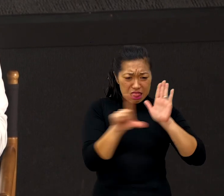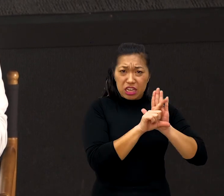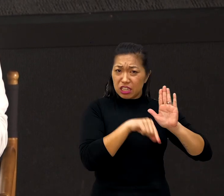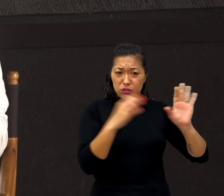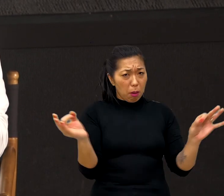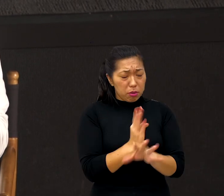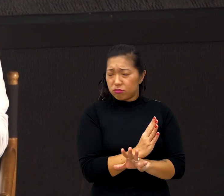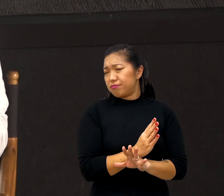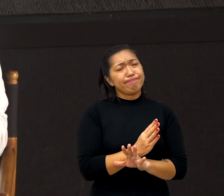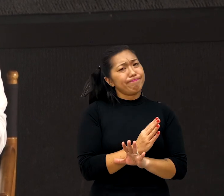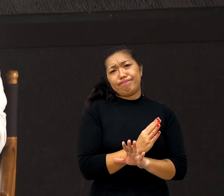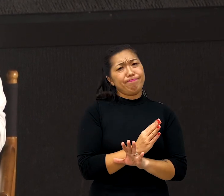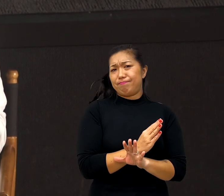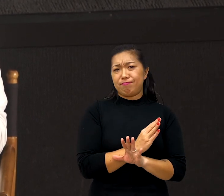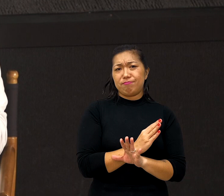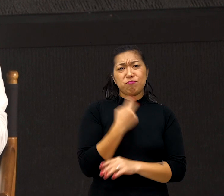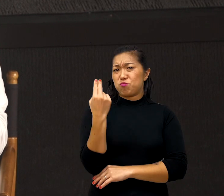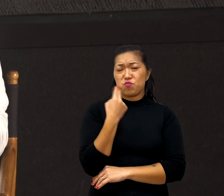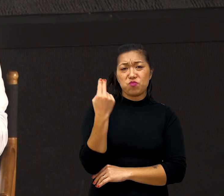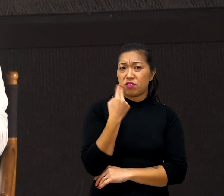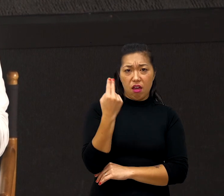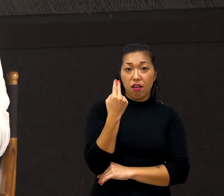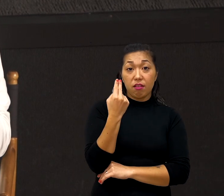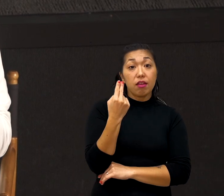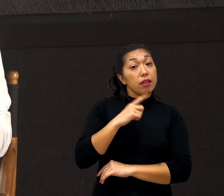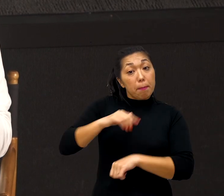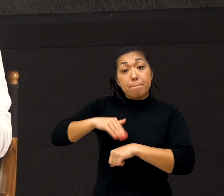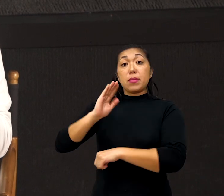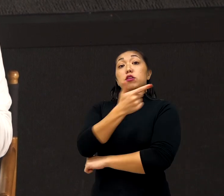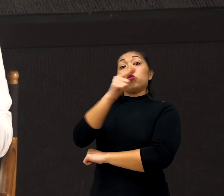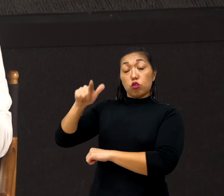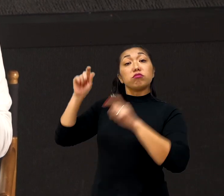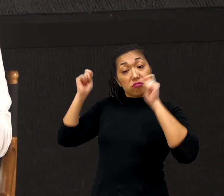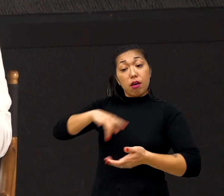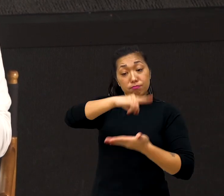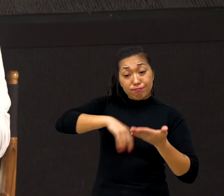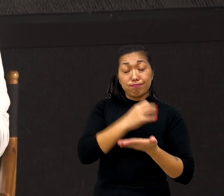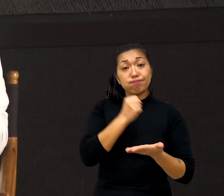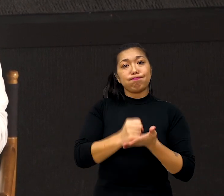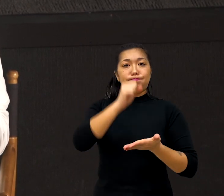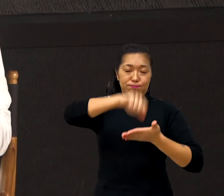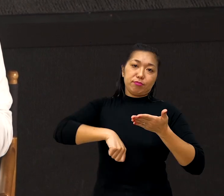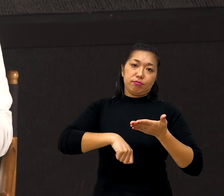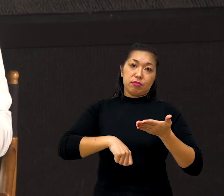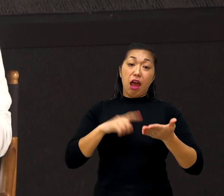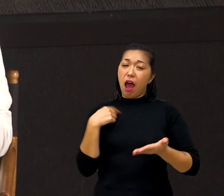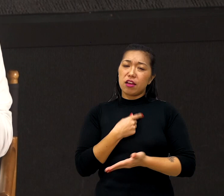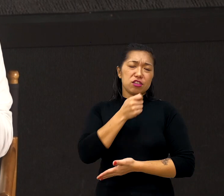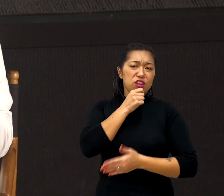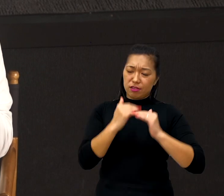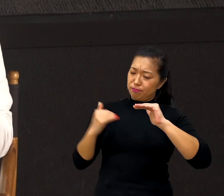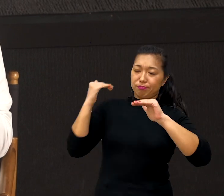legislação ambiental para alcançar as 3.000 comunidades que podem ser tituladas nesse país. A gente não está nesse nível.